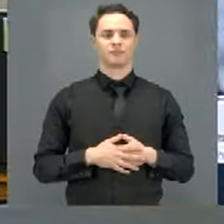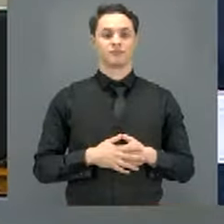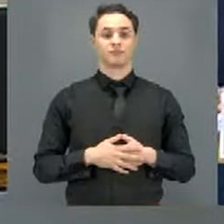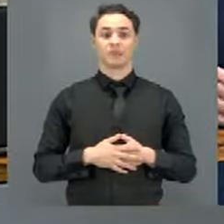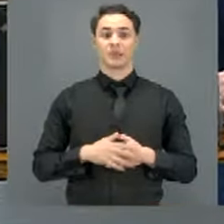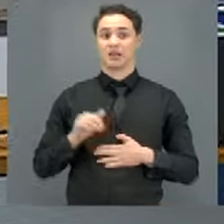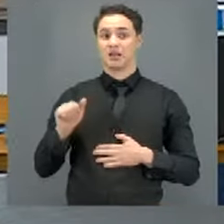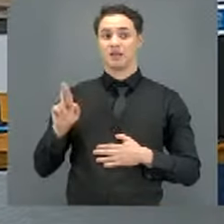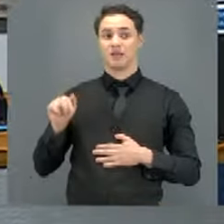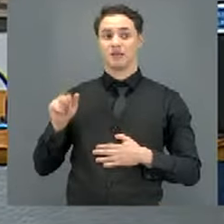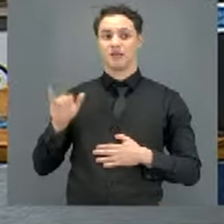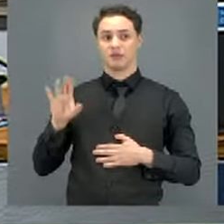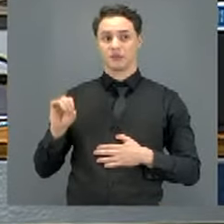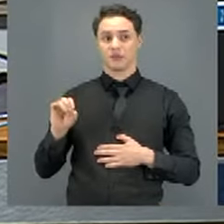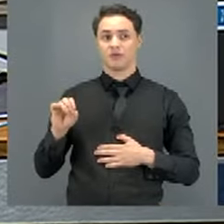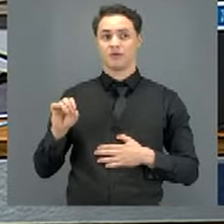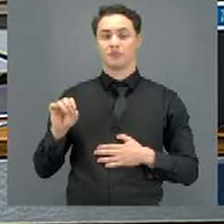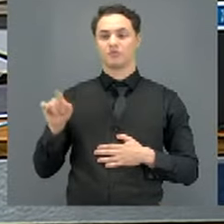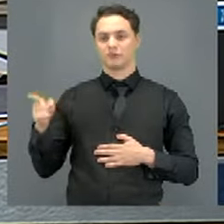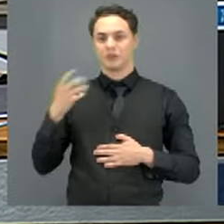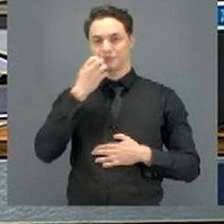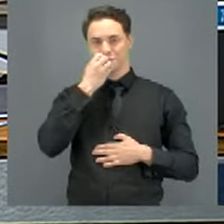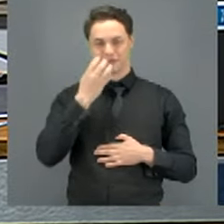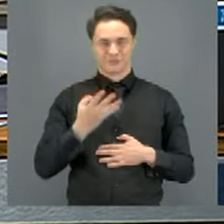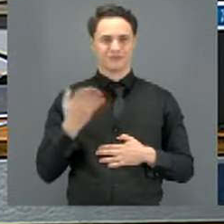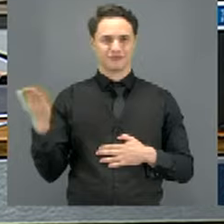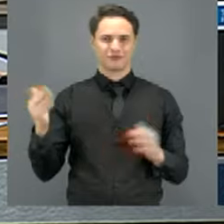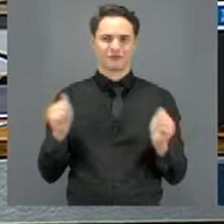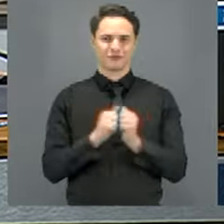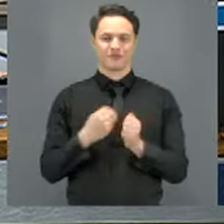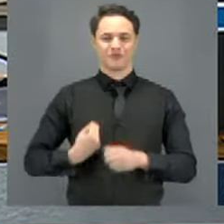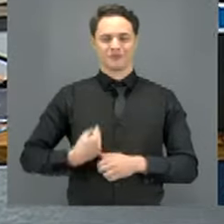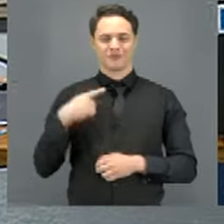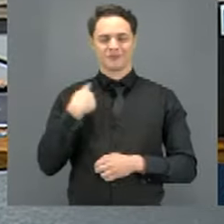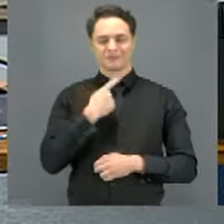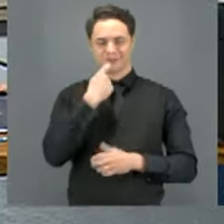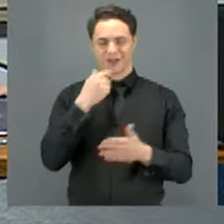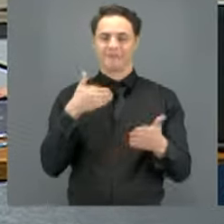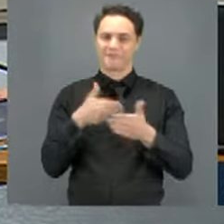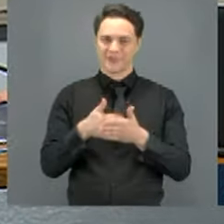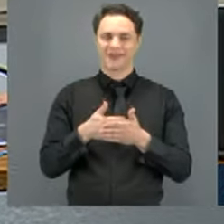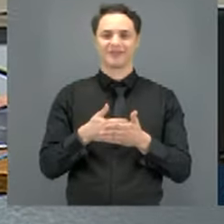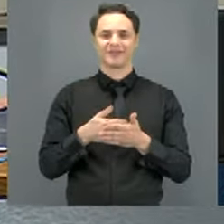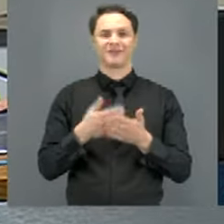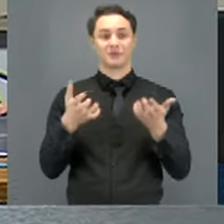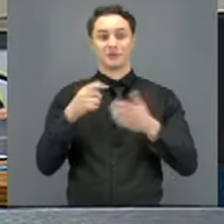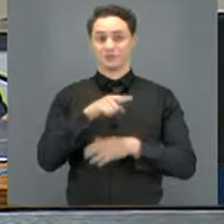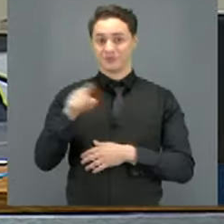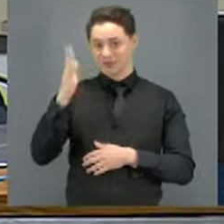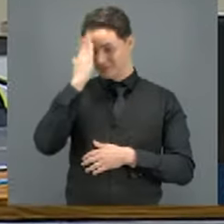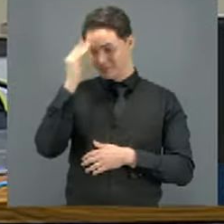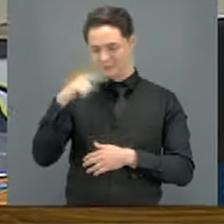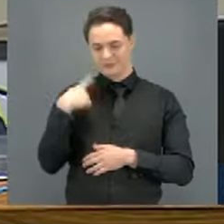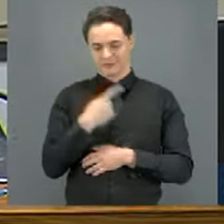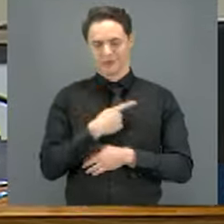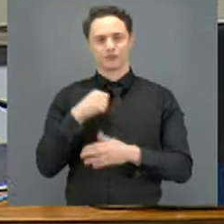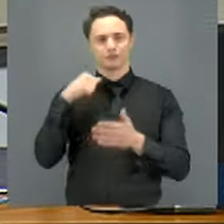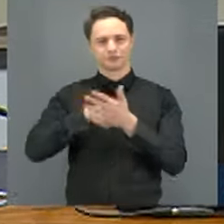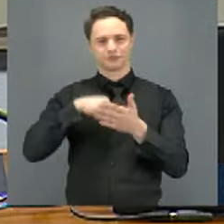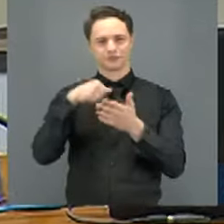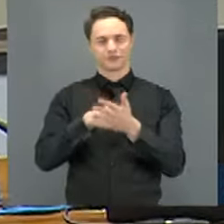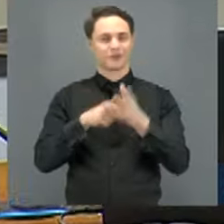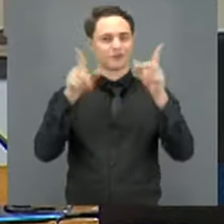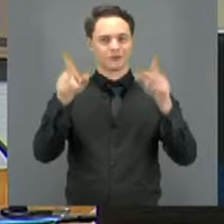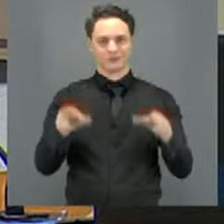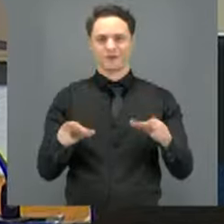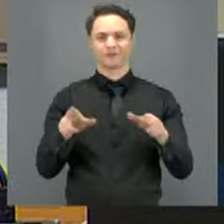Arnaldo, Graziano, que bom. Que bom a gente estar perto. Eu quero que vocês saibam que nós estamos lutando a mesma